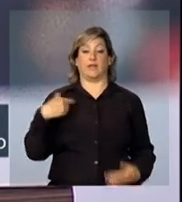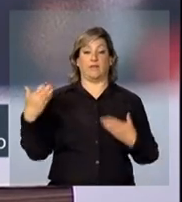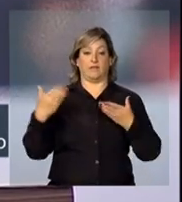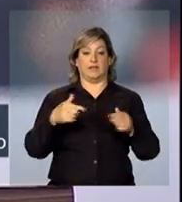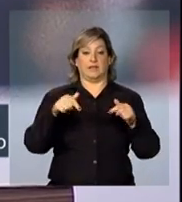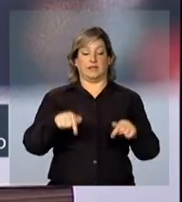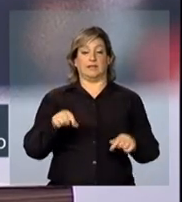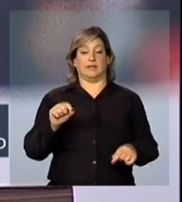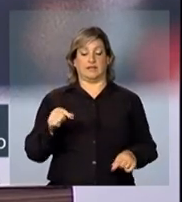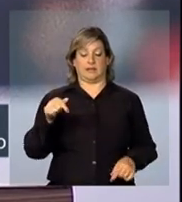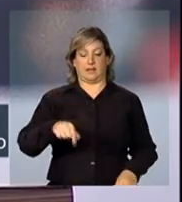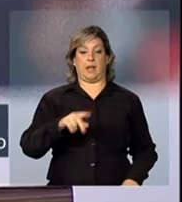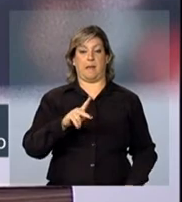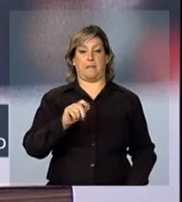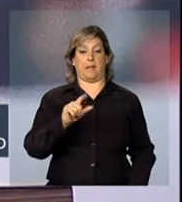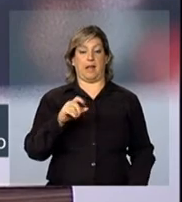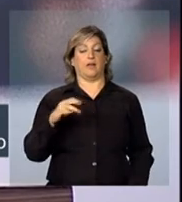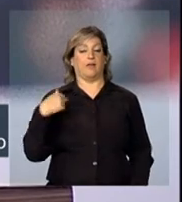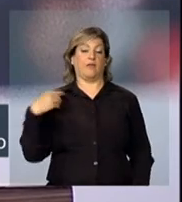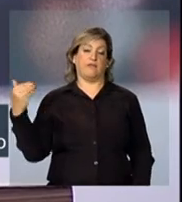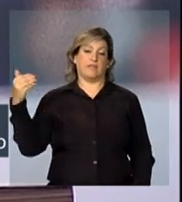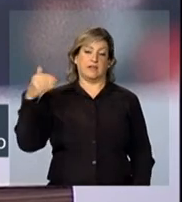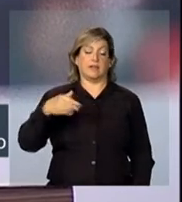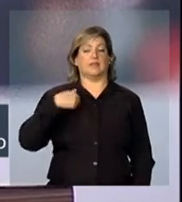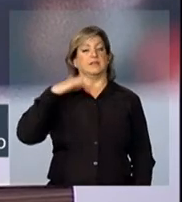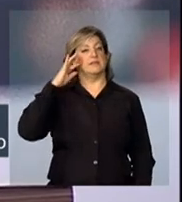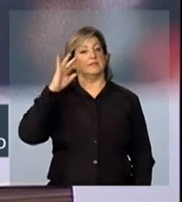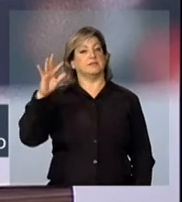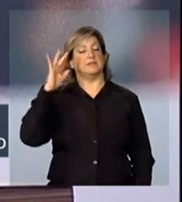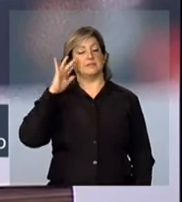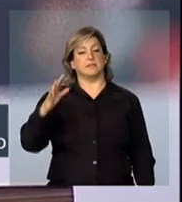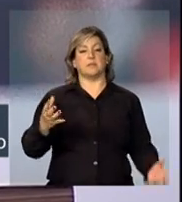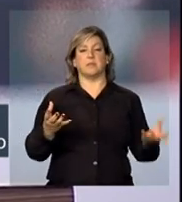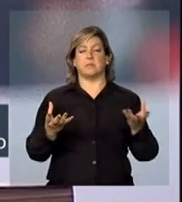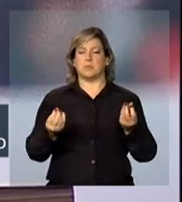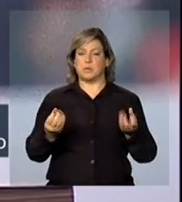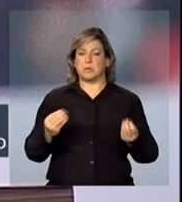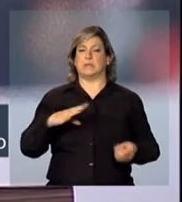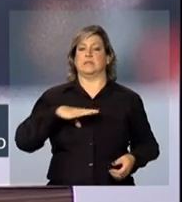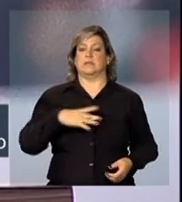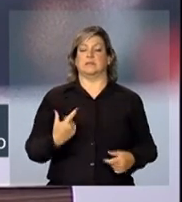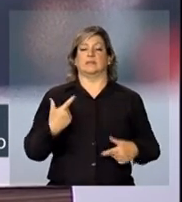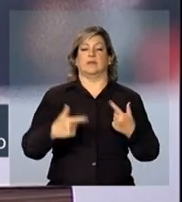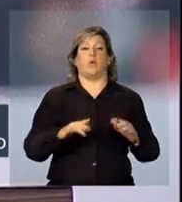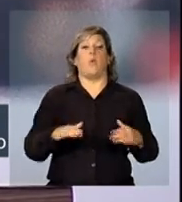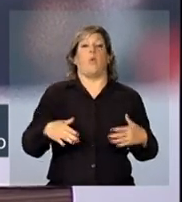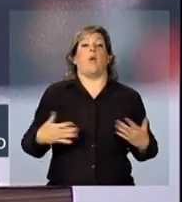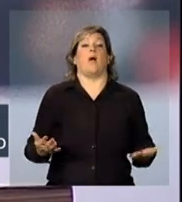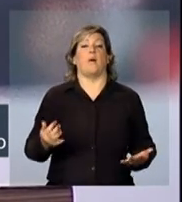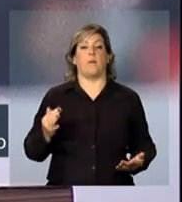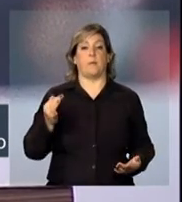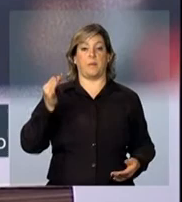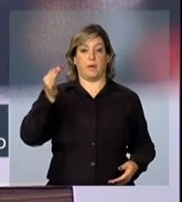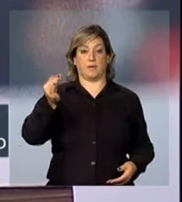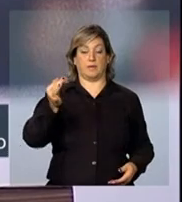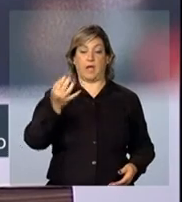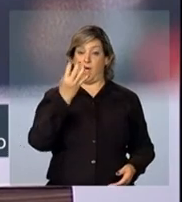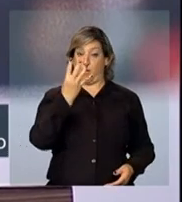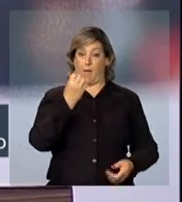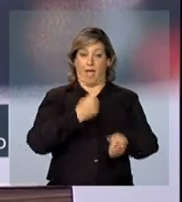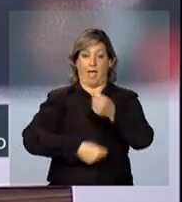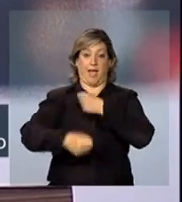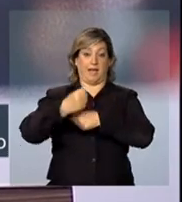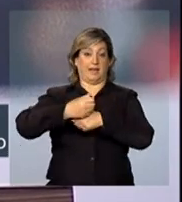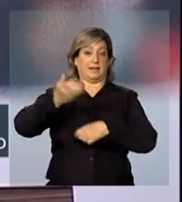aqui me dirigindo ao palácio imaginava são muitos ainda os nossos desafios Qual será o próximo a quatro